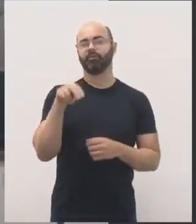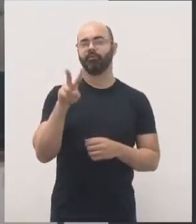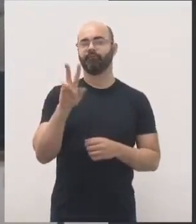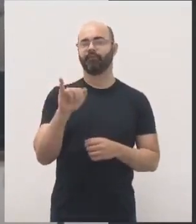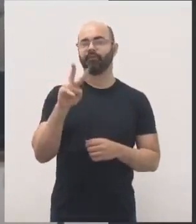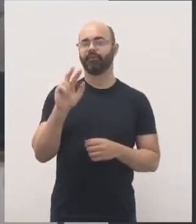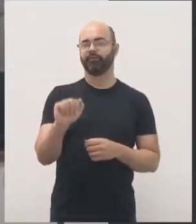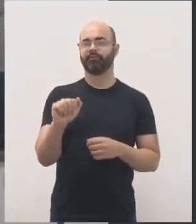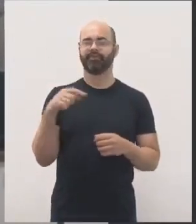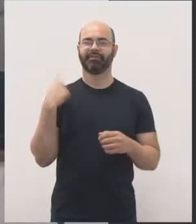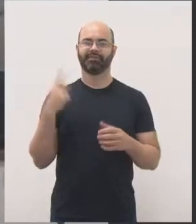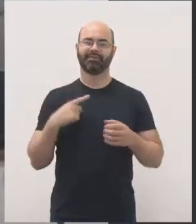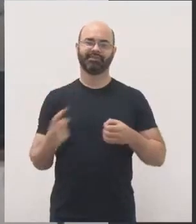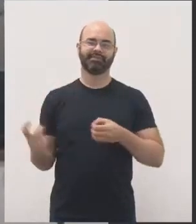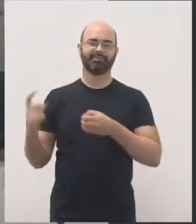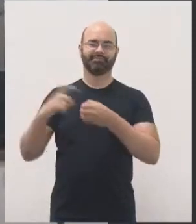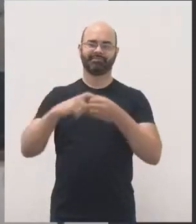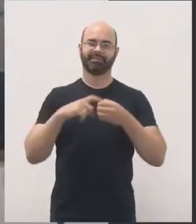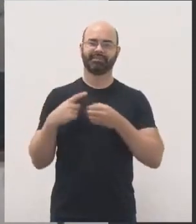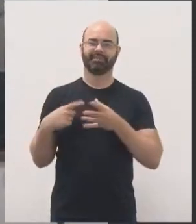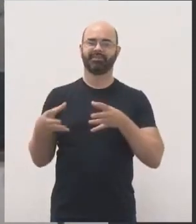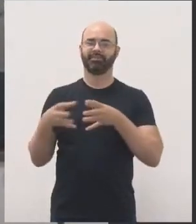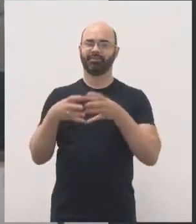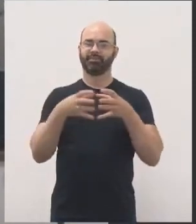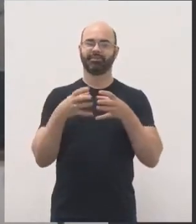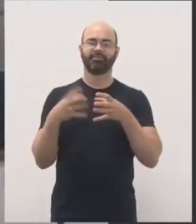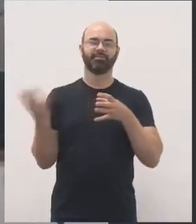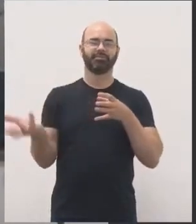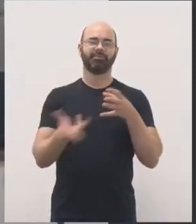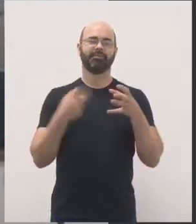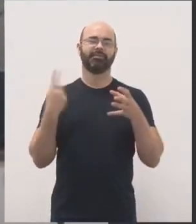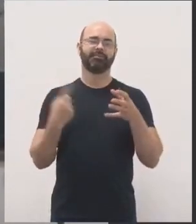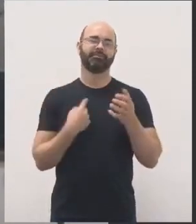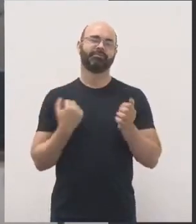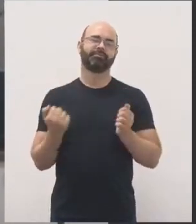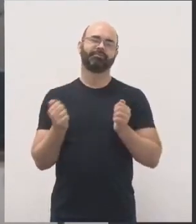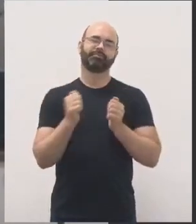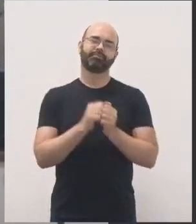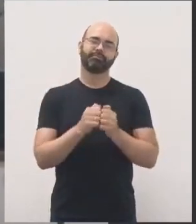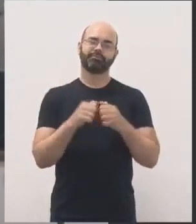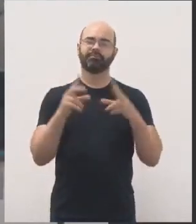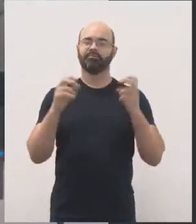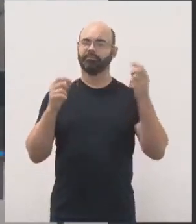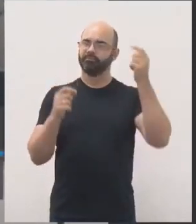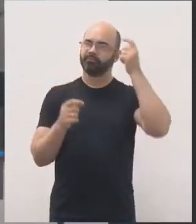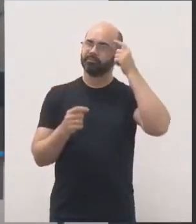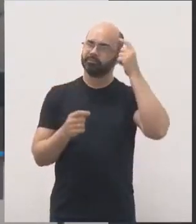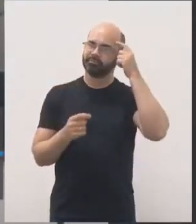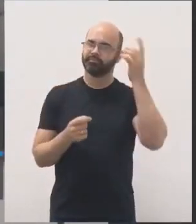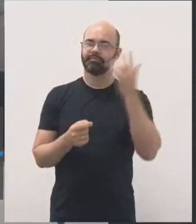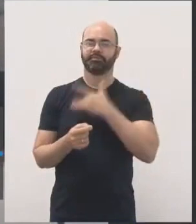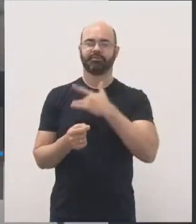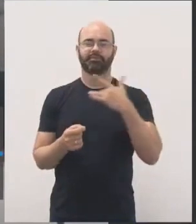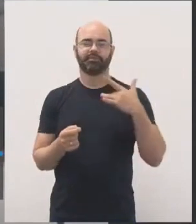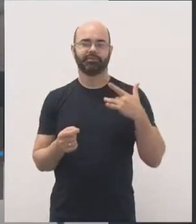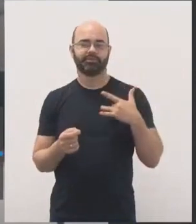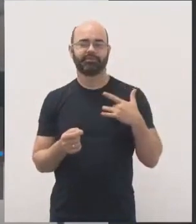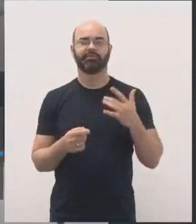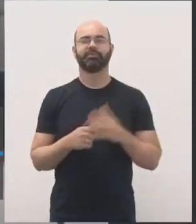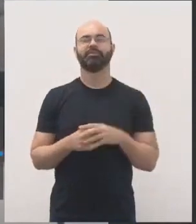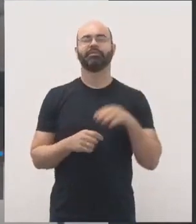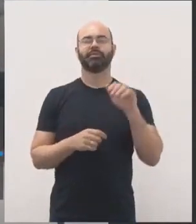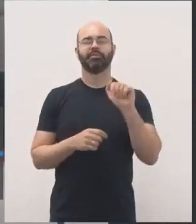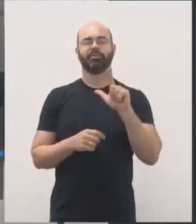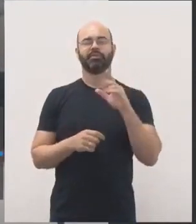juntamente desses parceiros maravilhosos que já vem desenvolvendo um trabalho conosco, se tratando de saúde mental, que são a Alcione e o